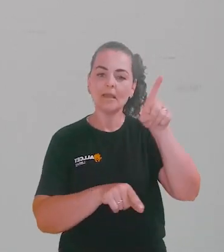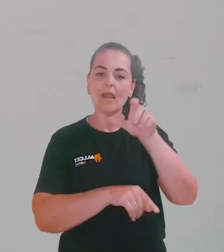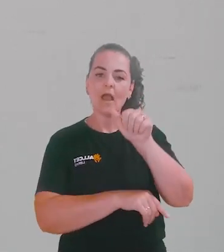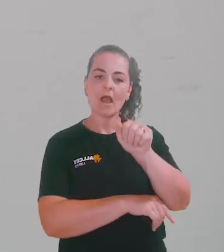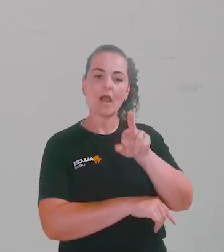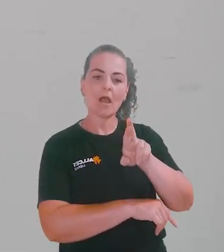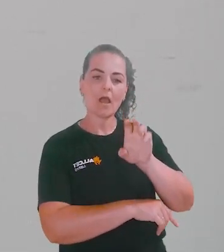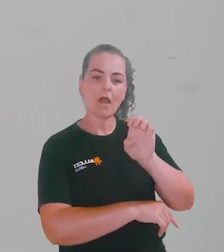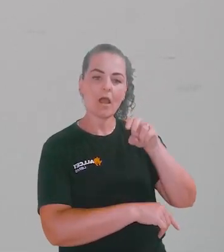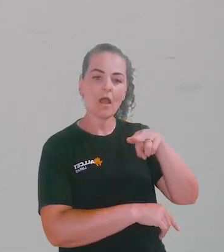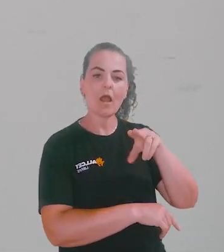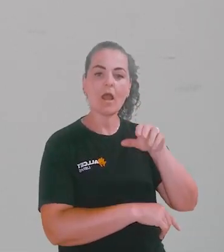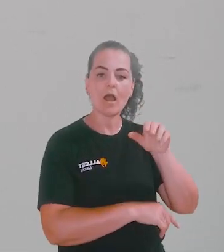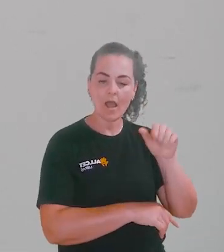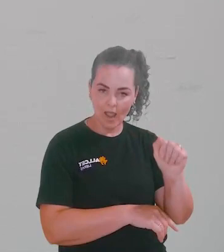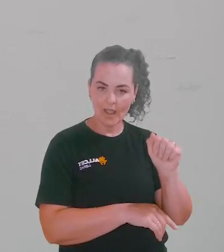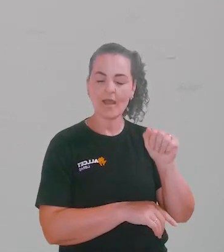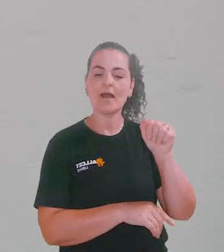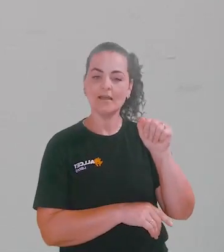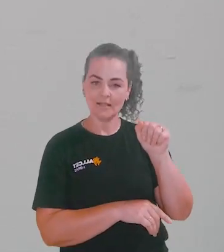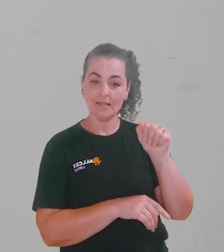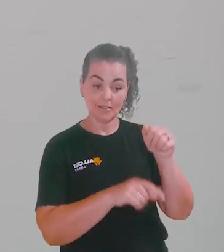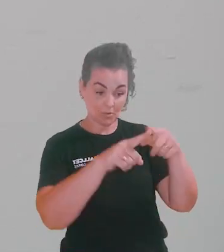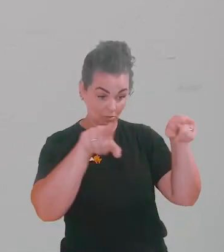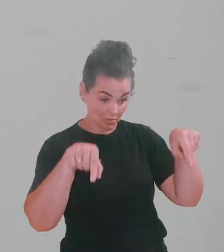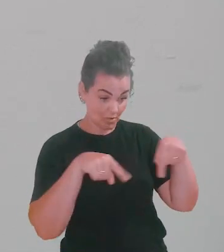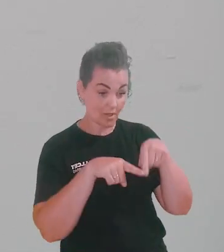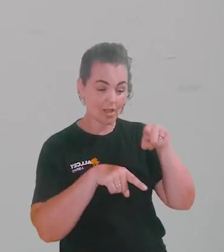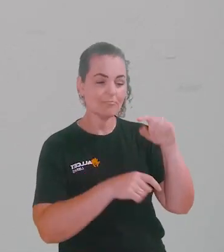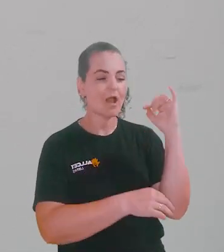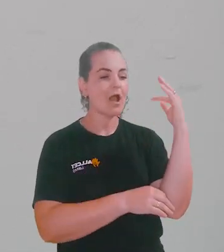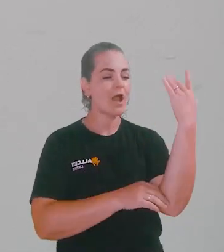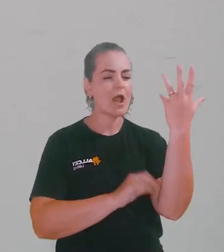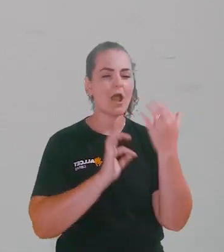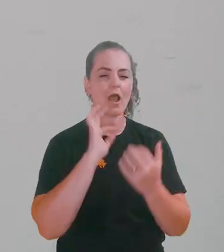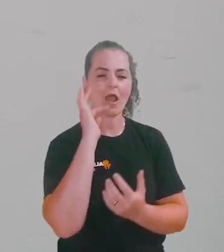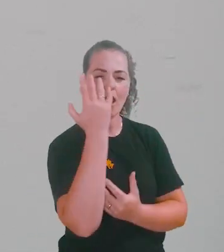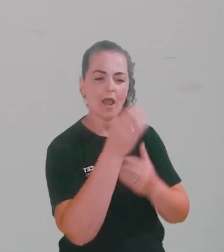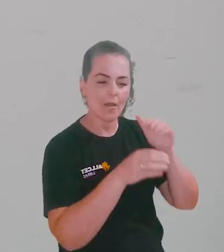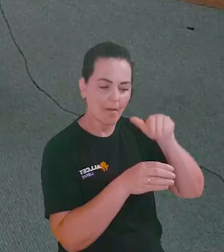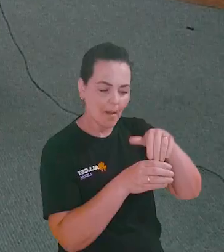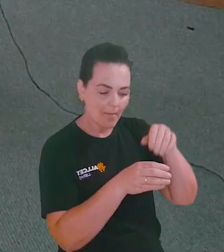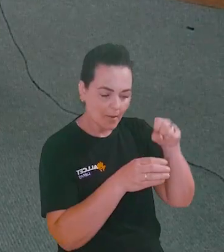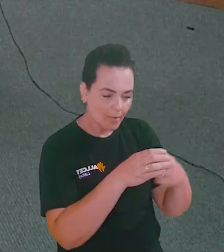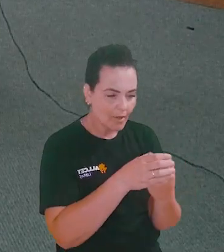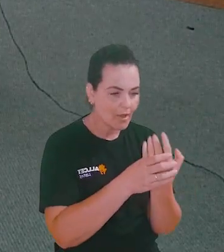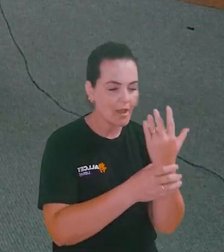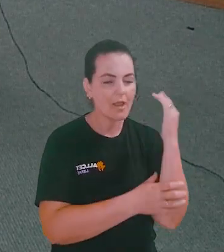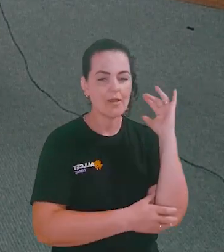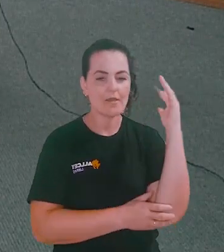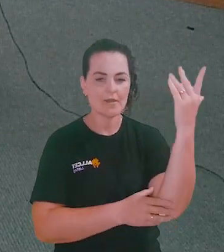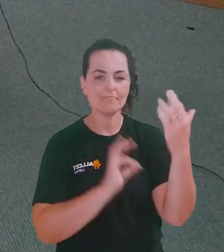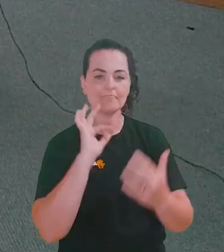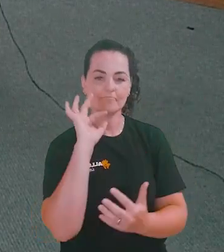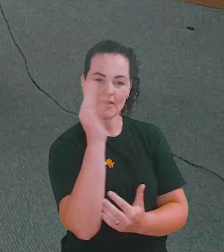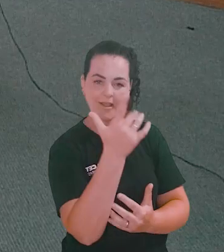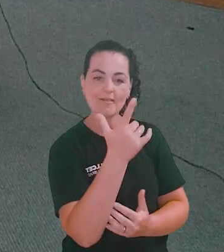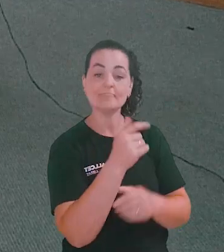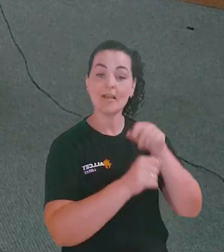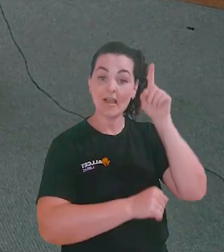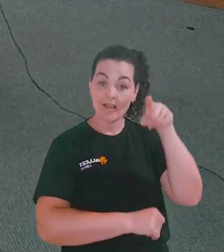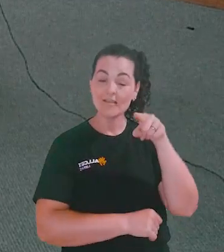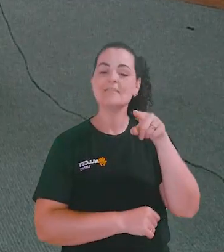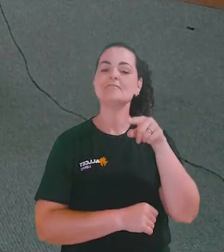também durante no período de em alusão ao Dia Nacional do Meio Ambiente. Então são ações como essa